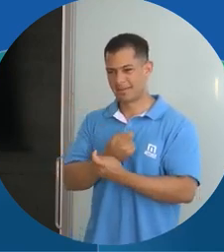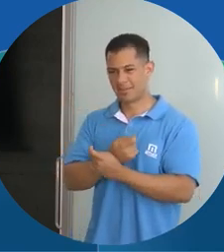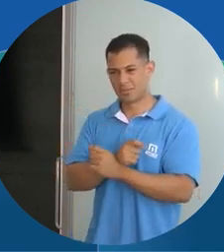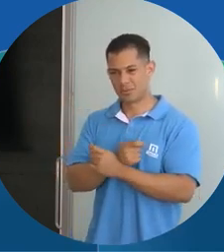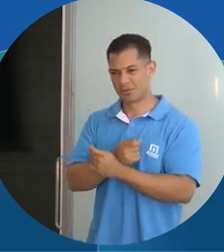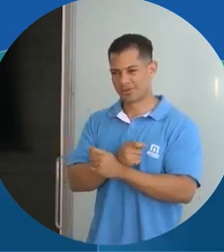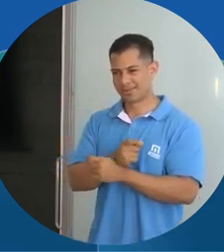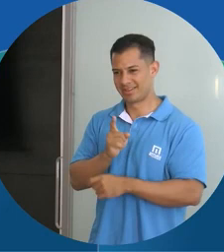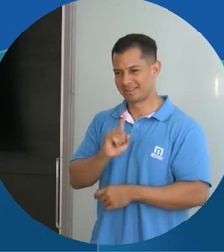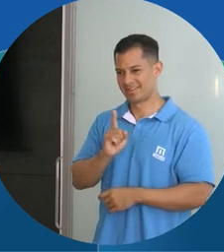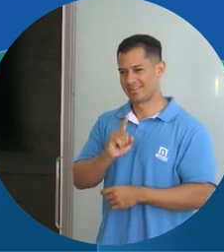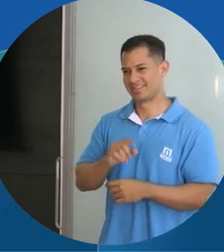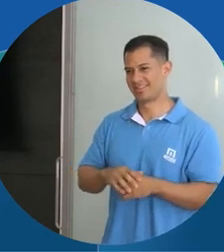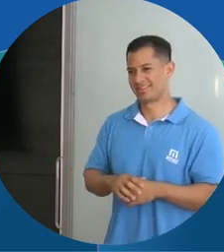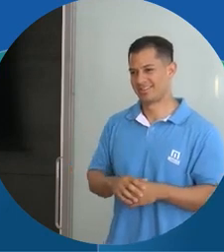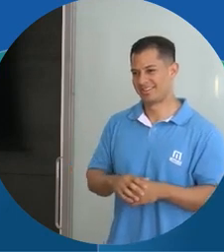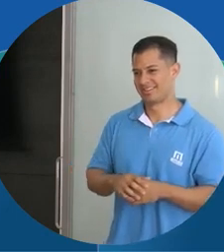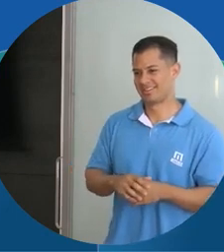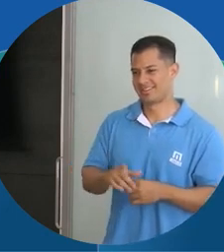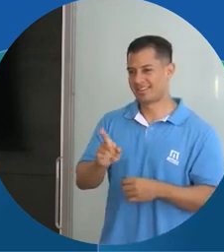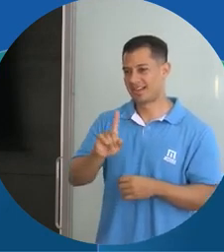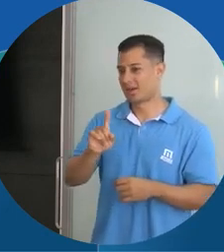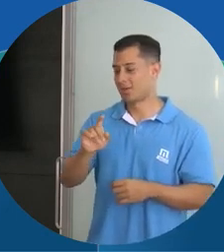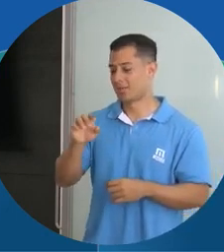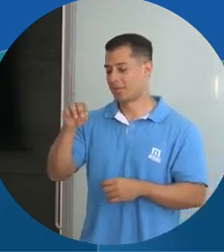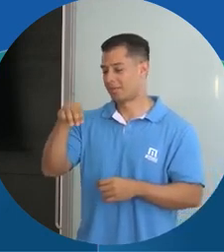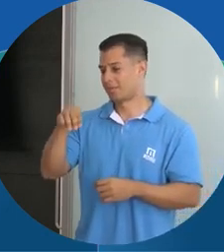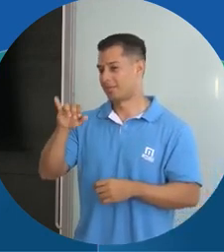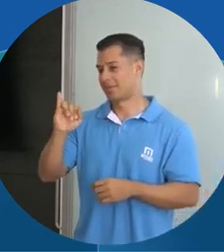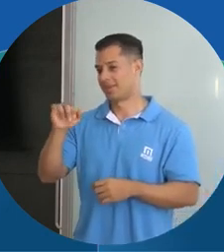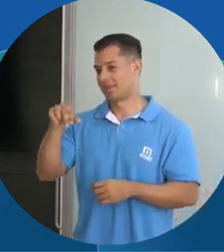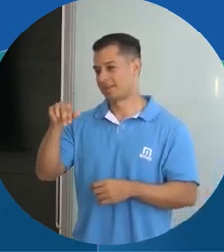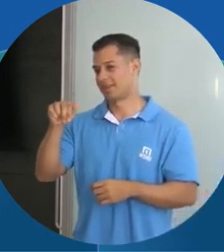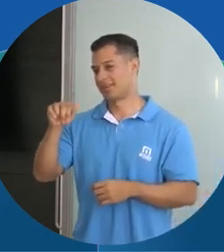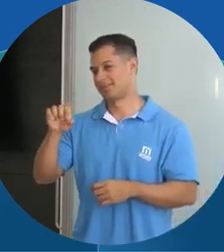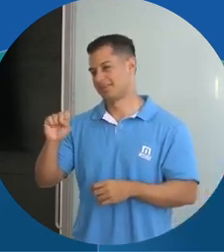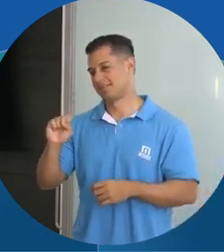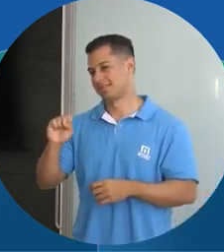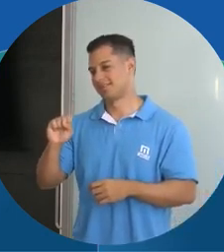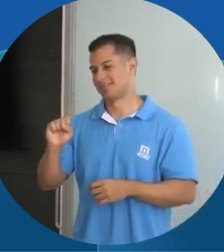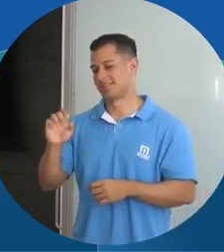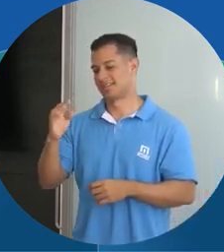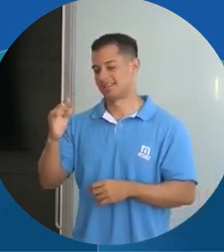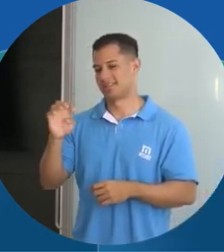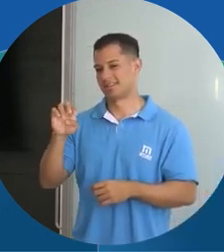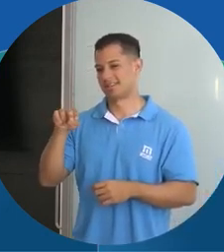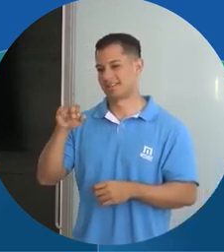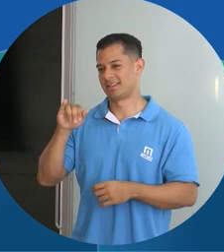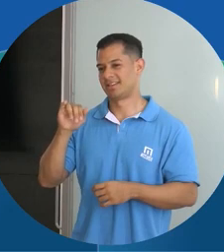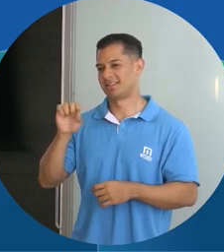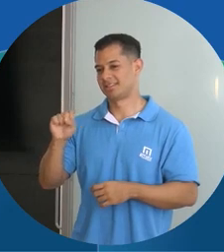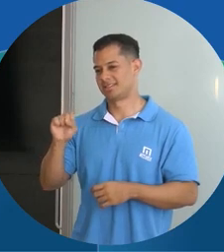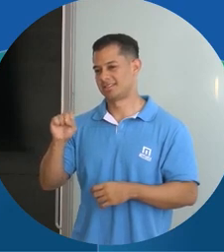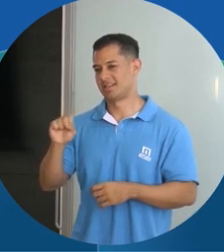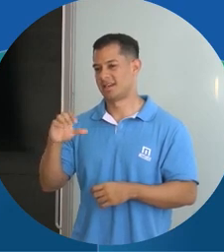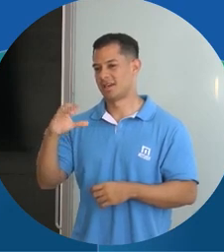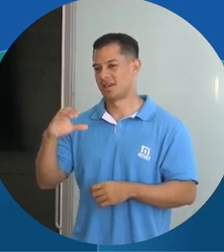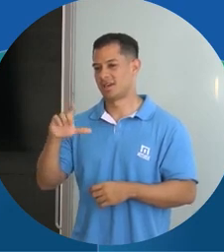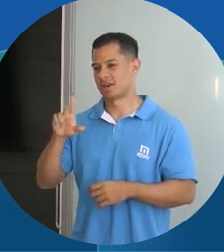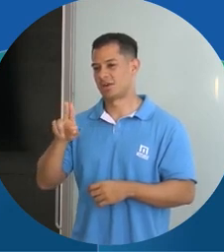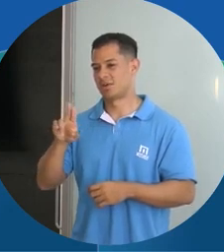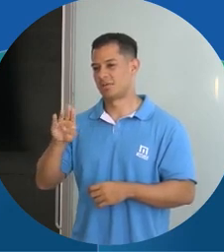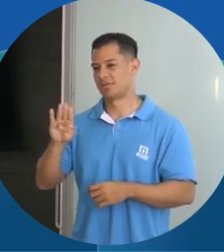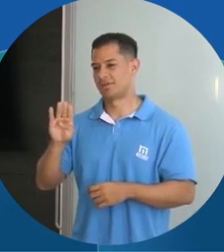E uma das particularidades, né, a gente, ao longo de 30 anos, né, a gente está fazendo esse plano diretor lá e